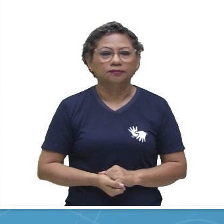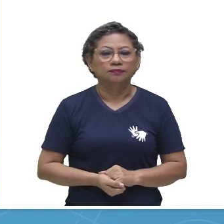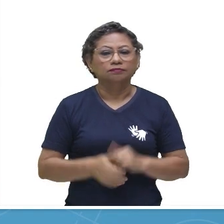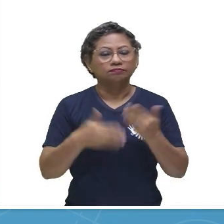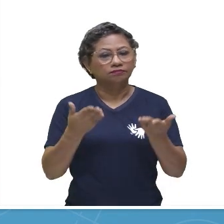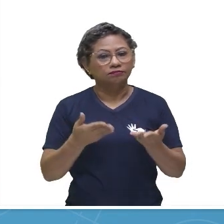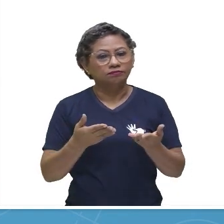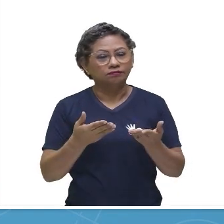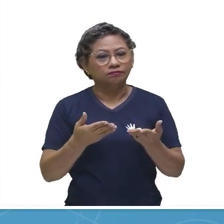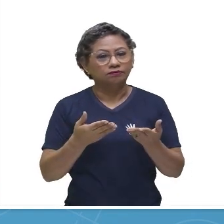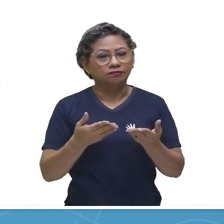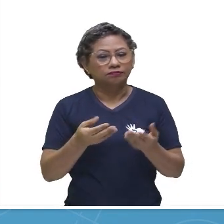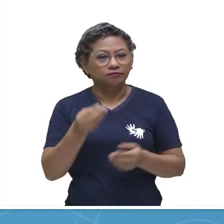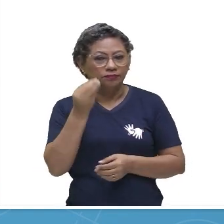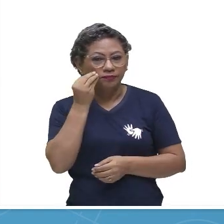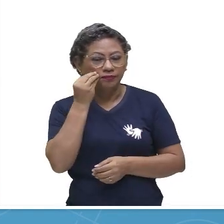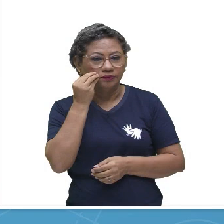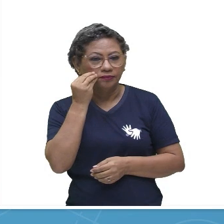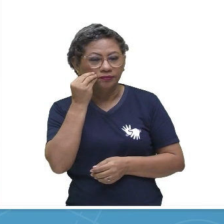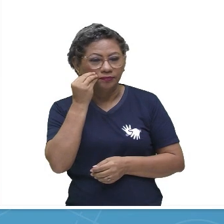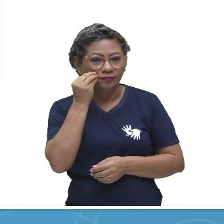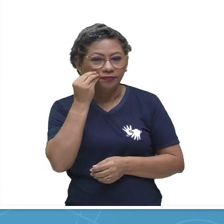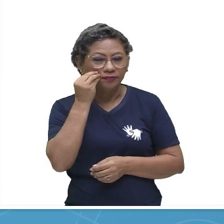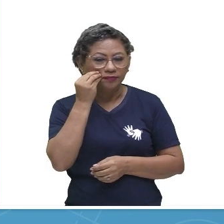Então, nós temos aí também aí o nosso gabarito,